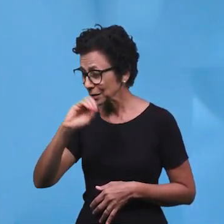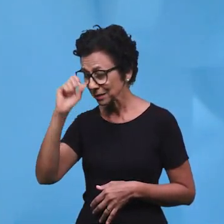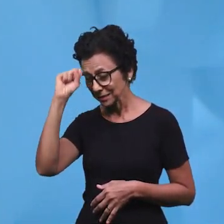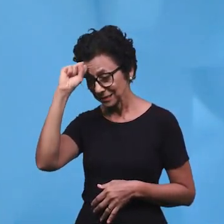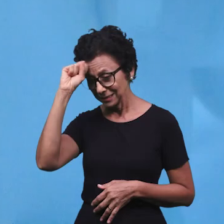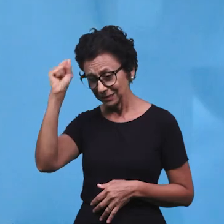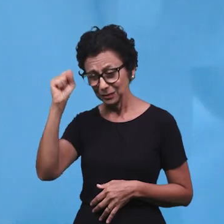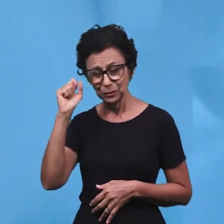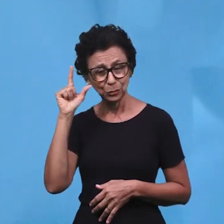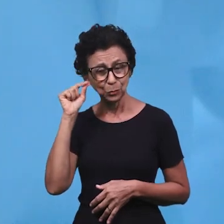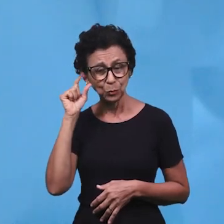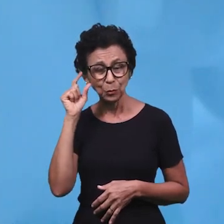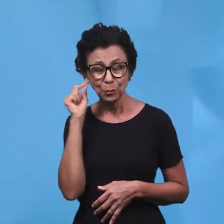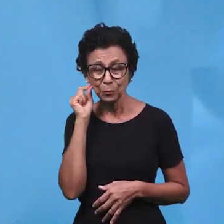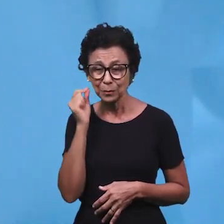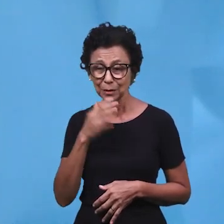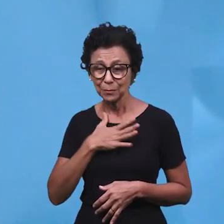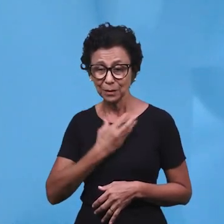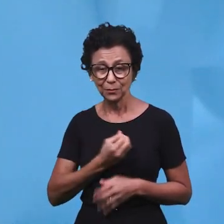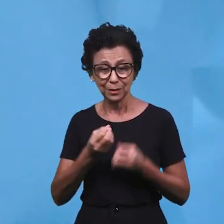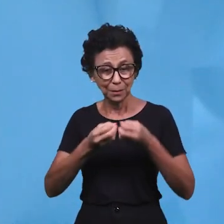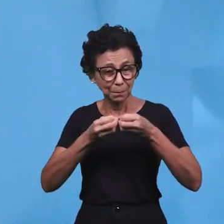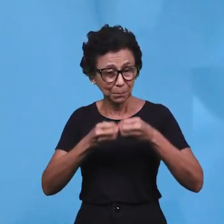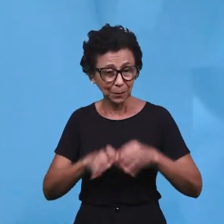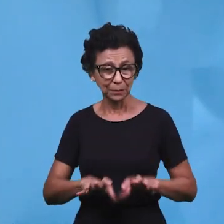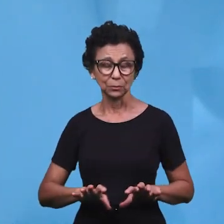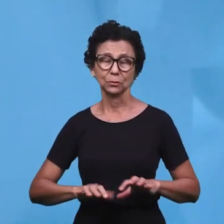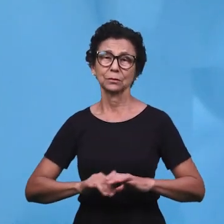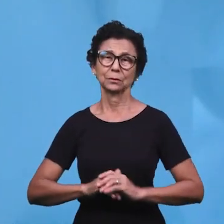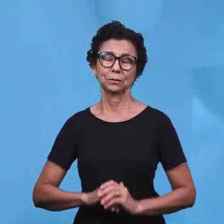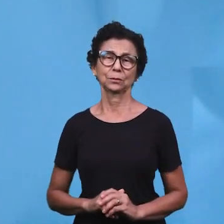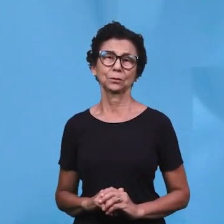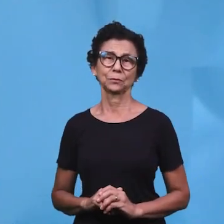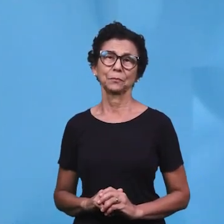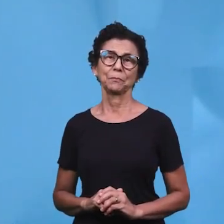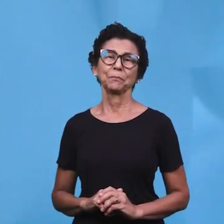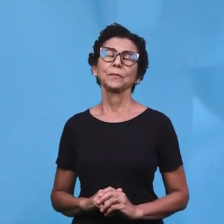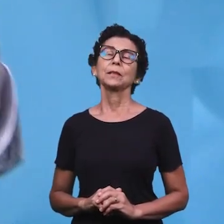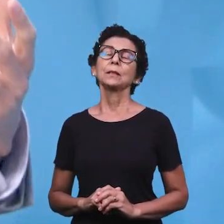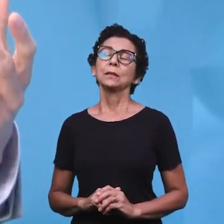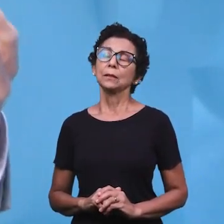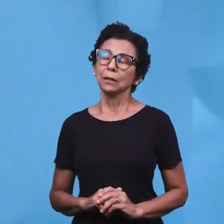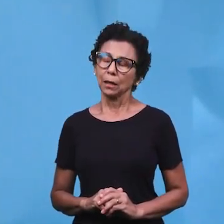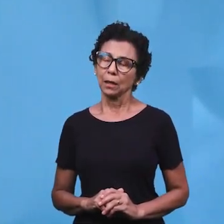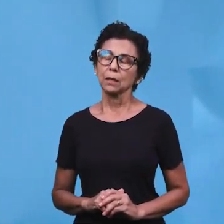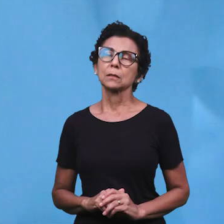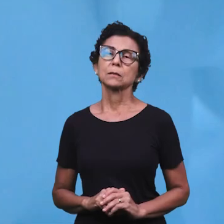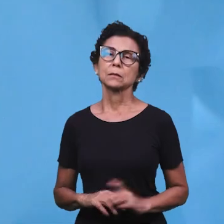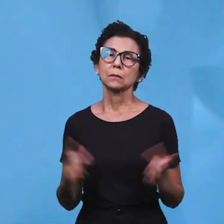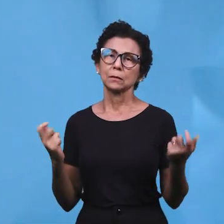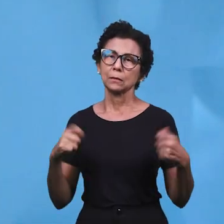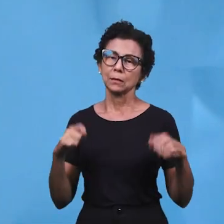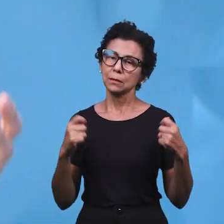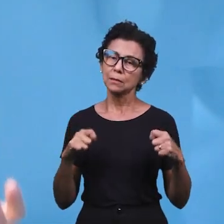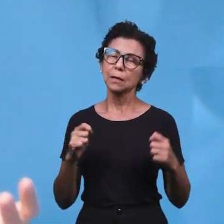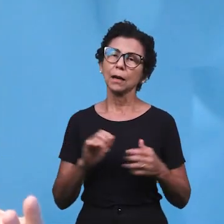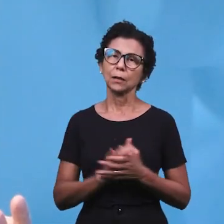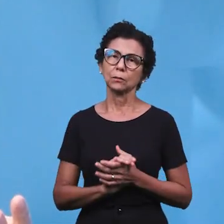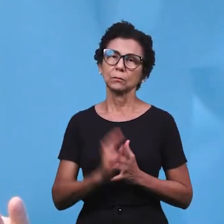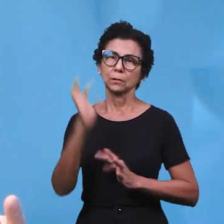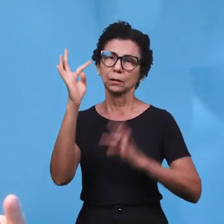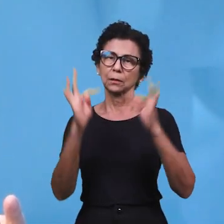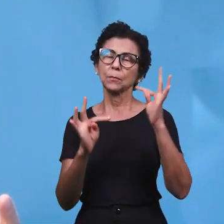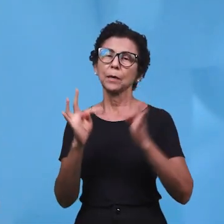causando prejuízo na minha vida, né? Então, muitas situações, nós temos que abrir mão de uma terapia para induzir ao